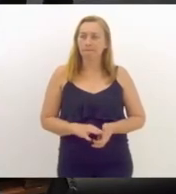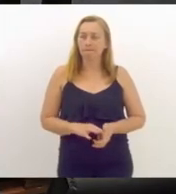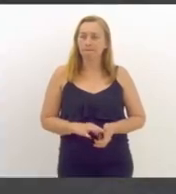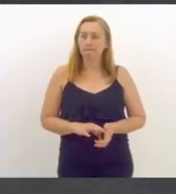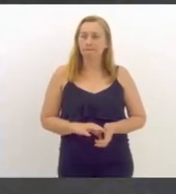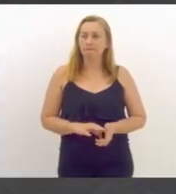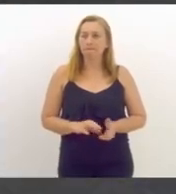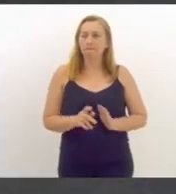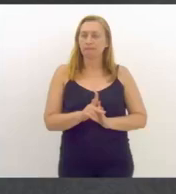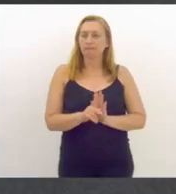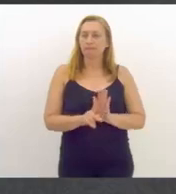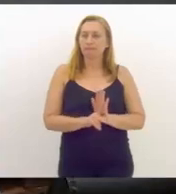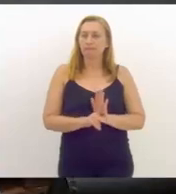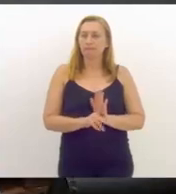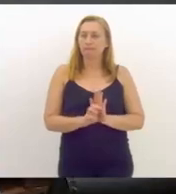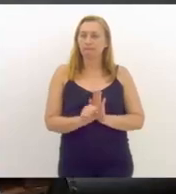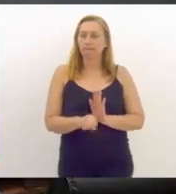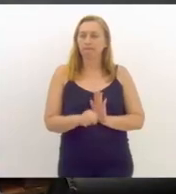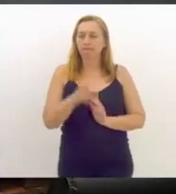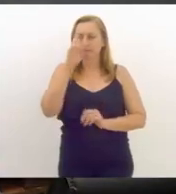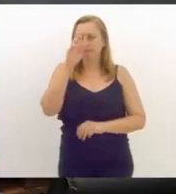projeto apavorado